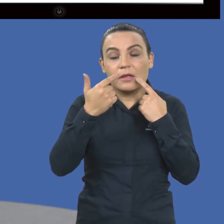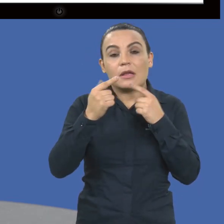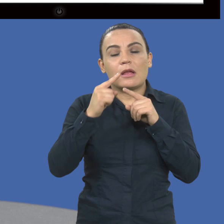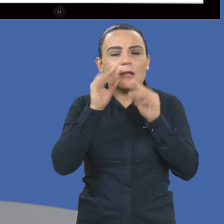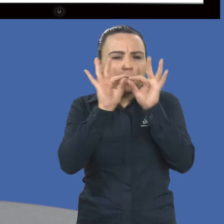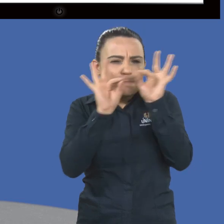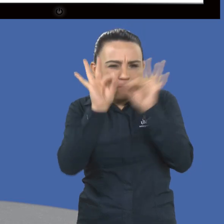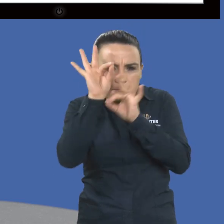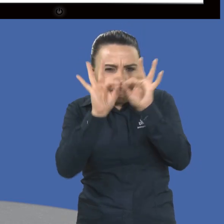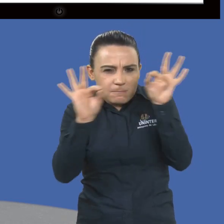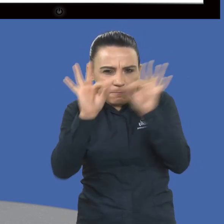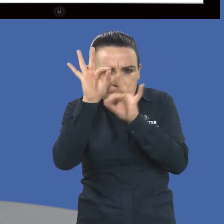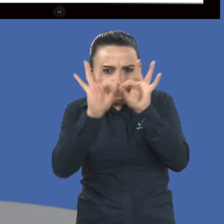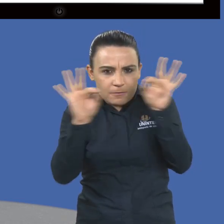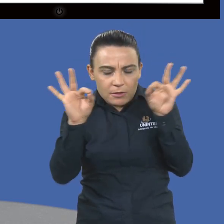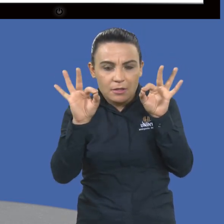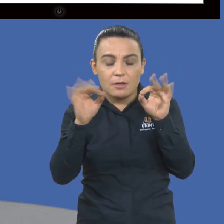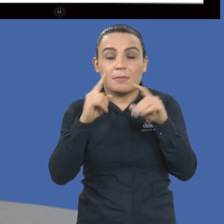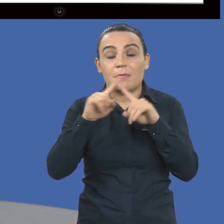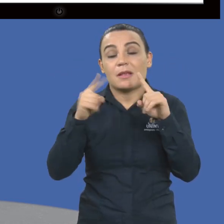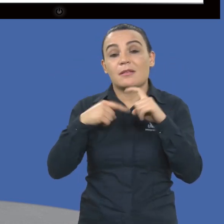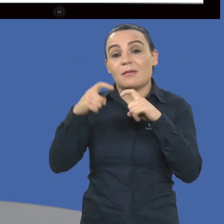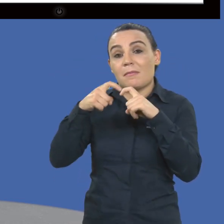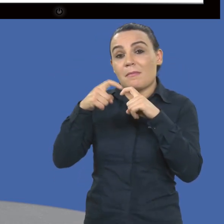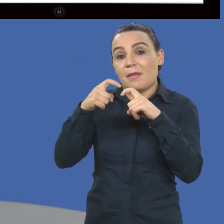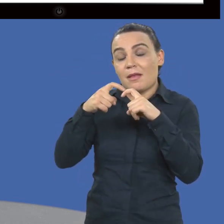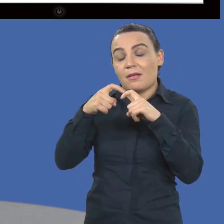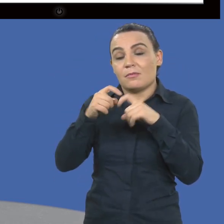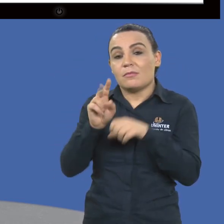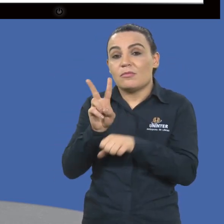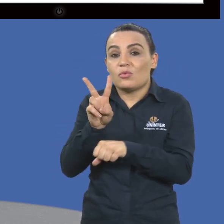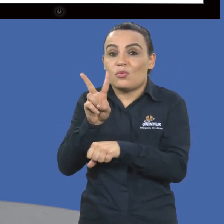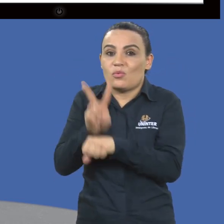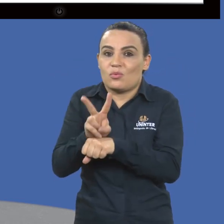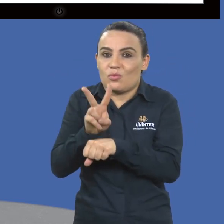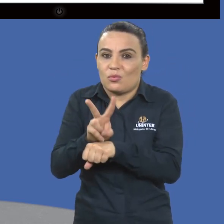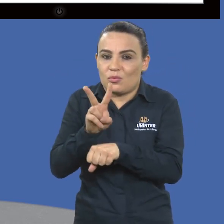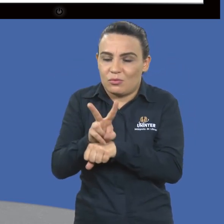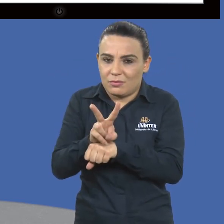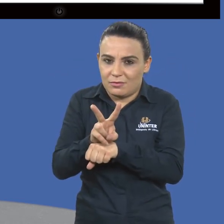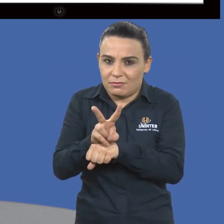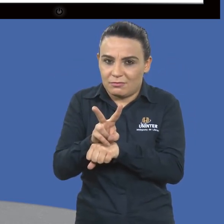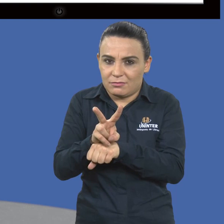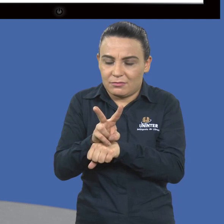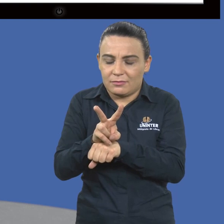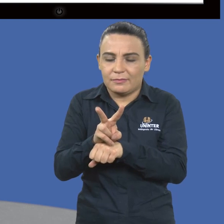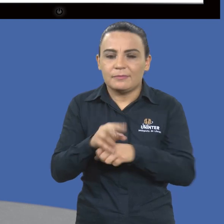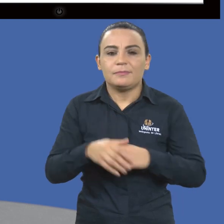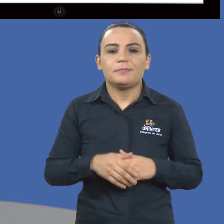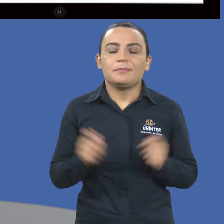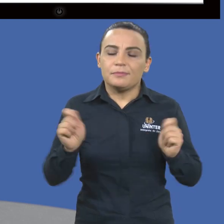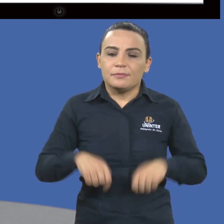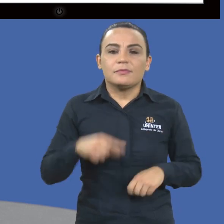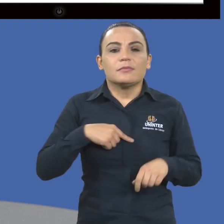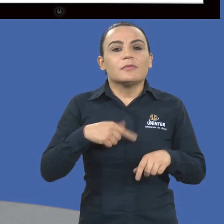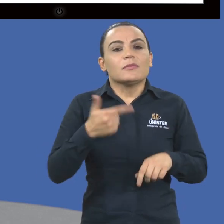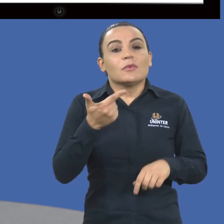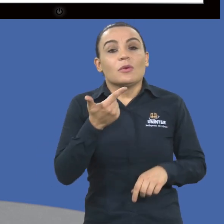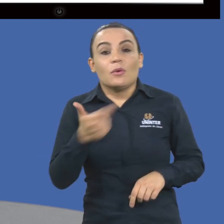um certo cuidado que o médico deve ter em relação desse achado. Então, deve ser